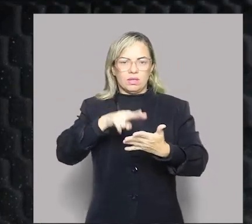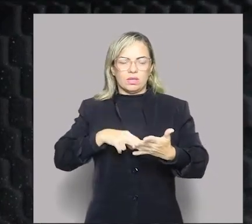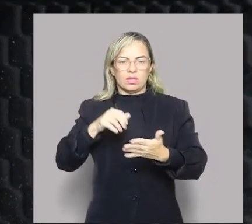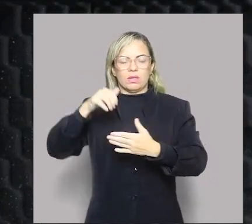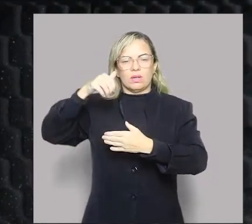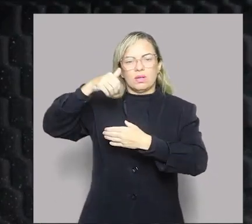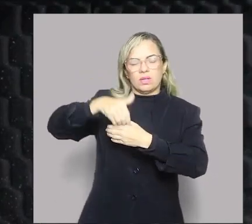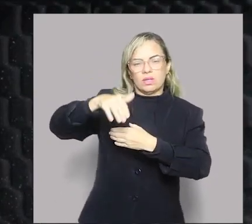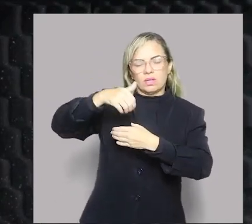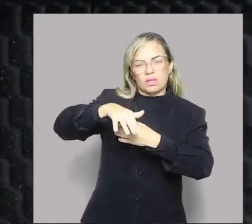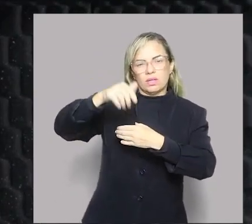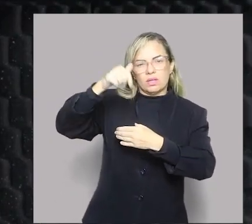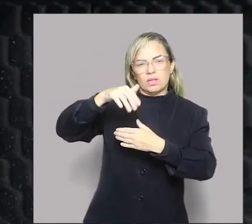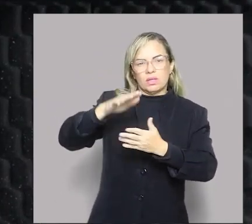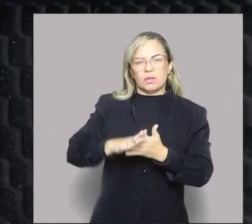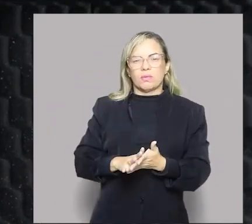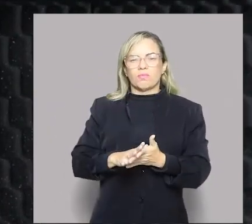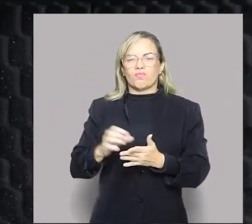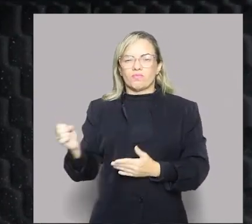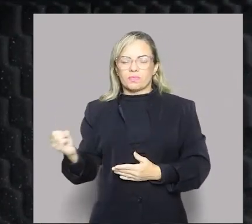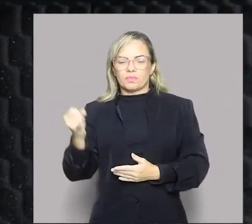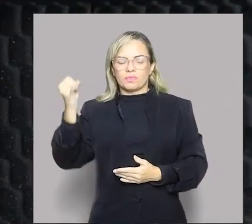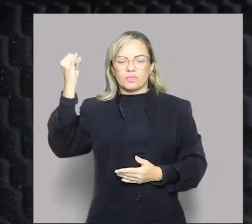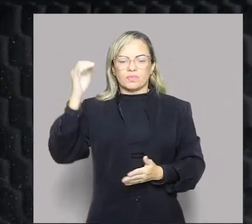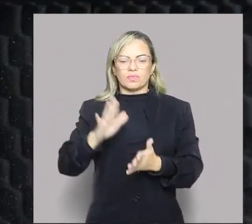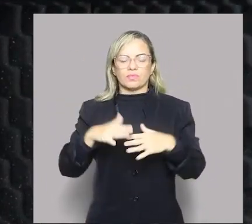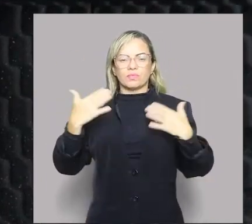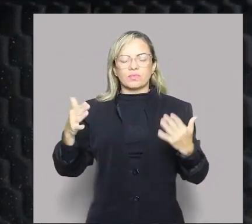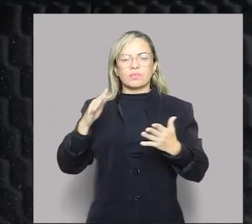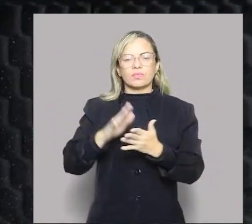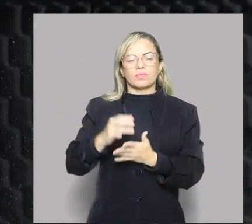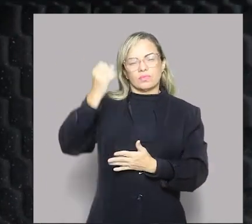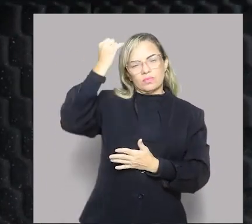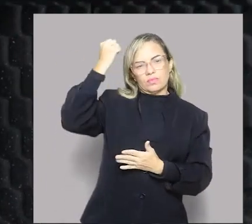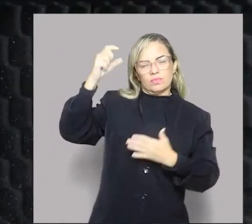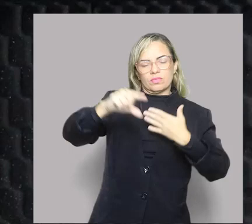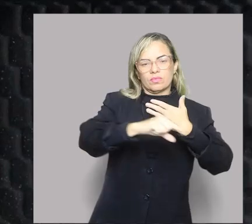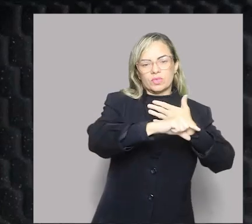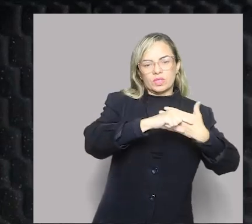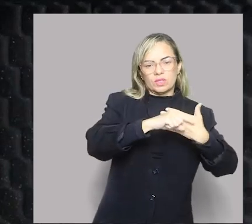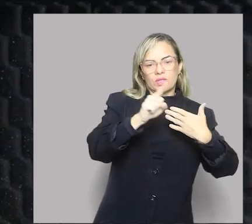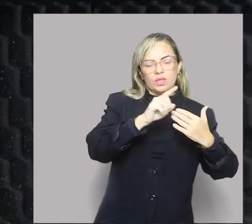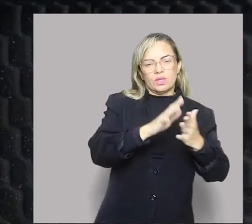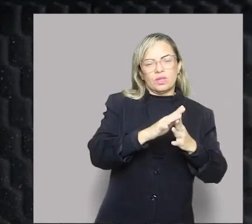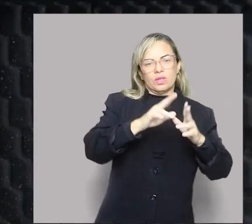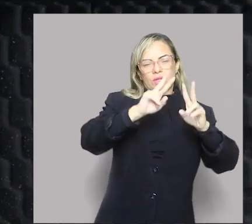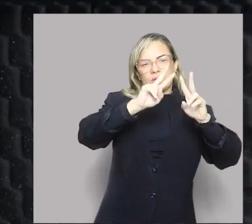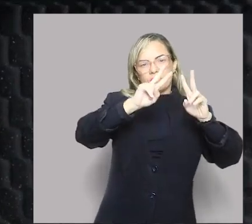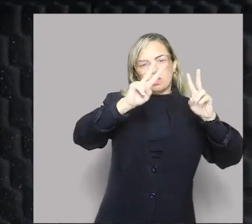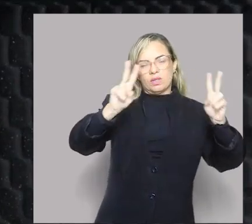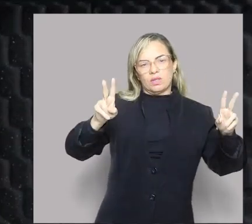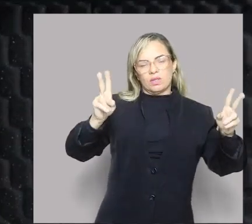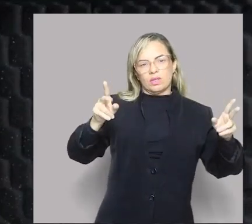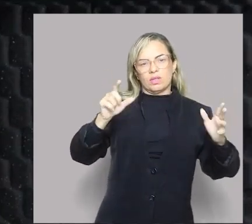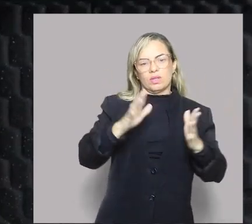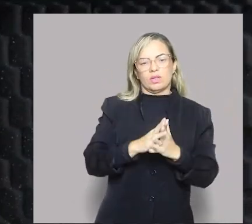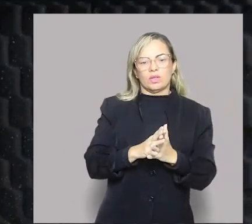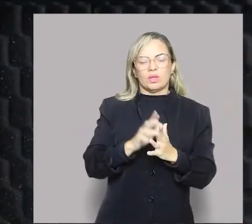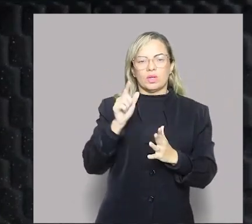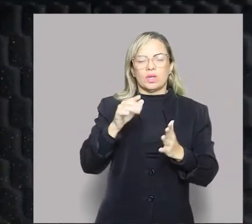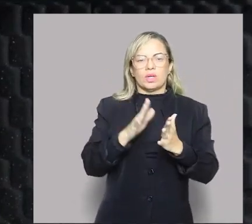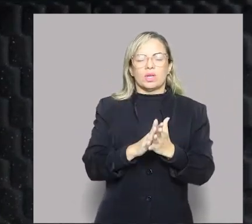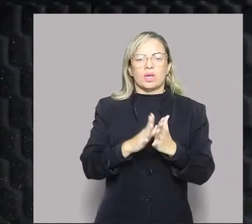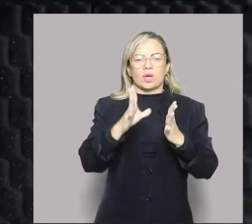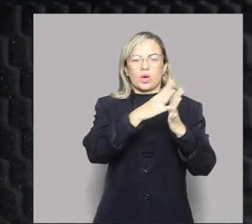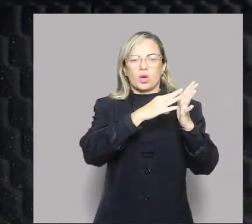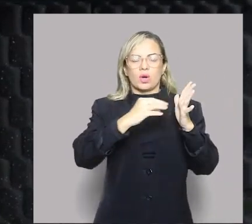uma dica muito preciosa. A ideia do autor não é a citação, do jeitinho que ela aparece, como a gente chama